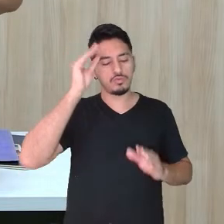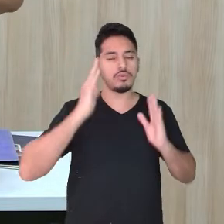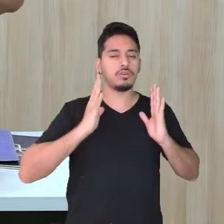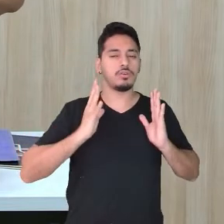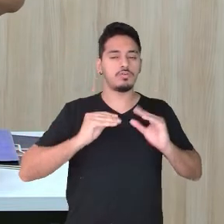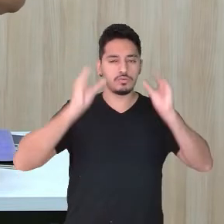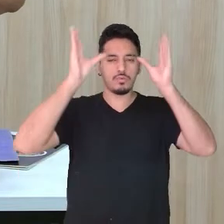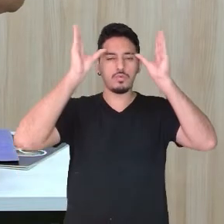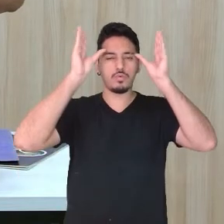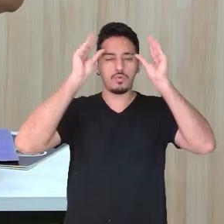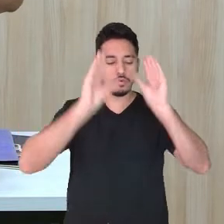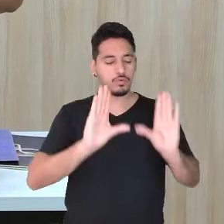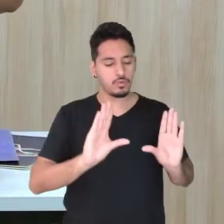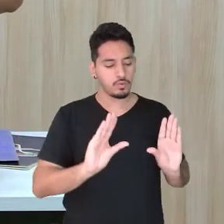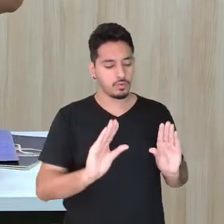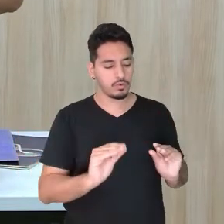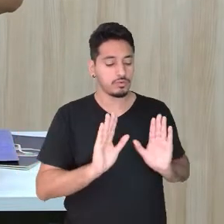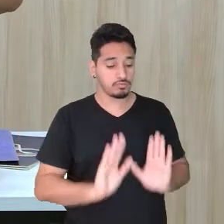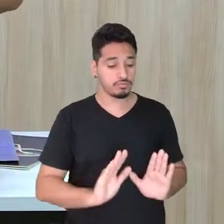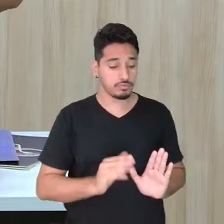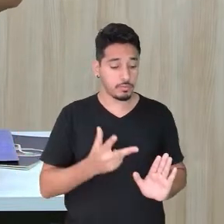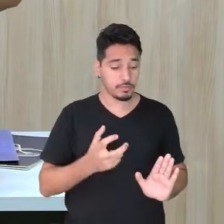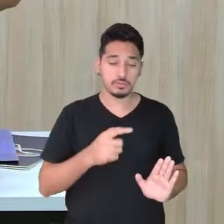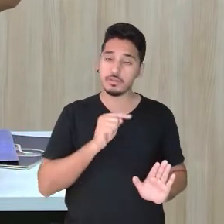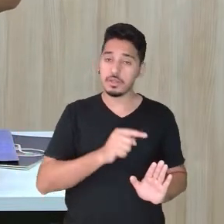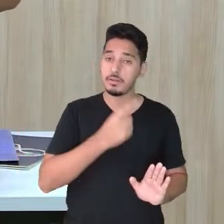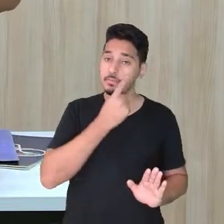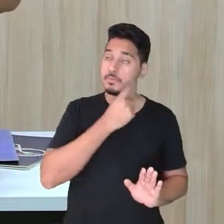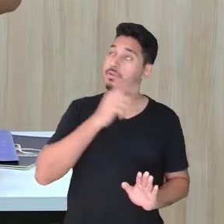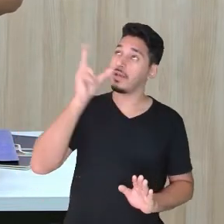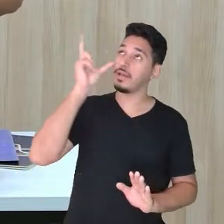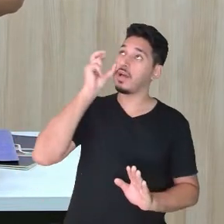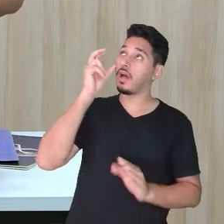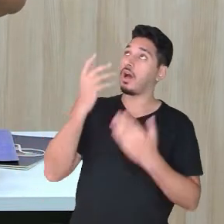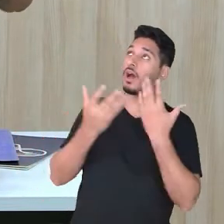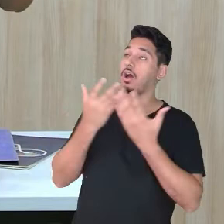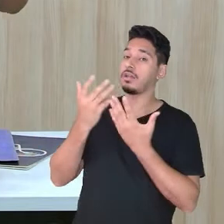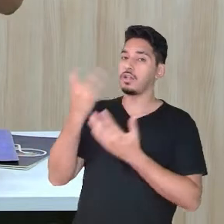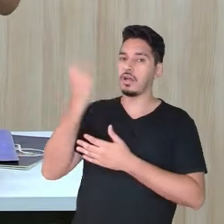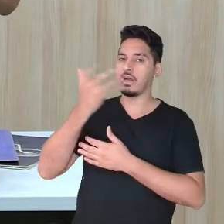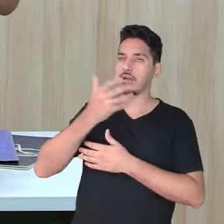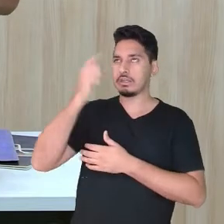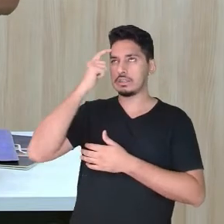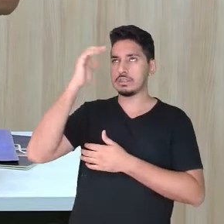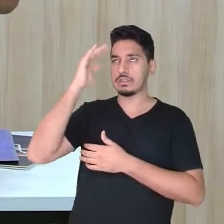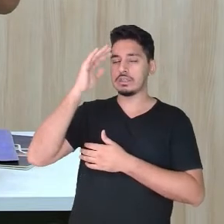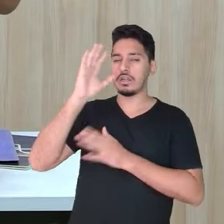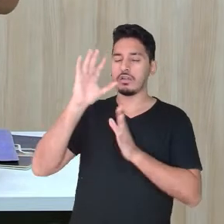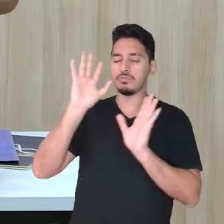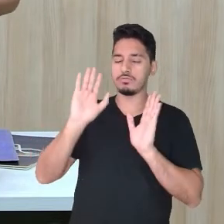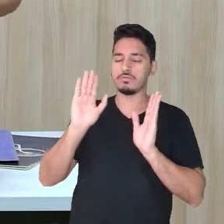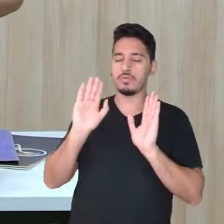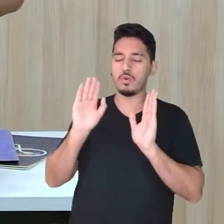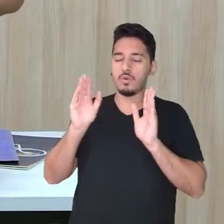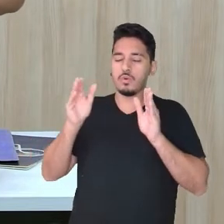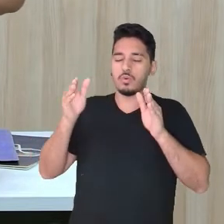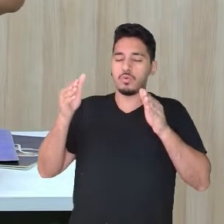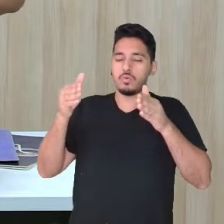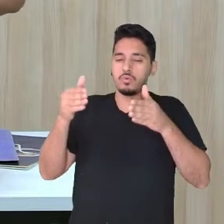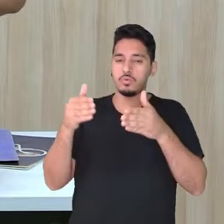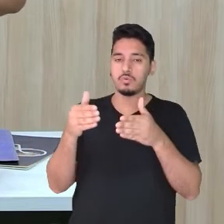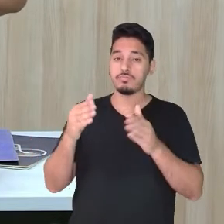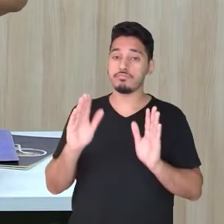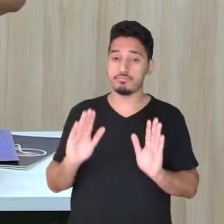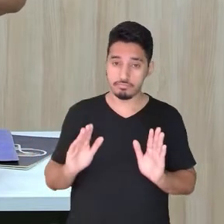tranquilize essa criança, que ele perceba que o pensamento dele não é, está acelerado, que ele se concentre, que ele foque em alguma